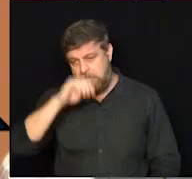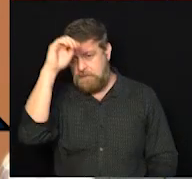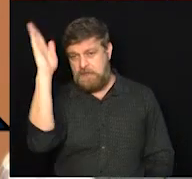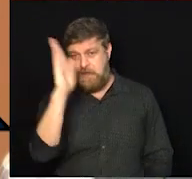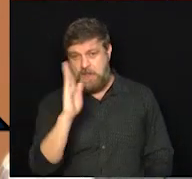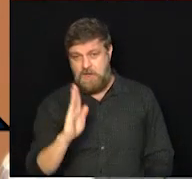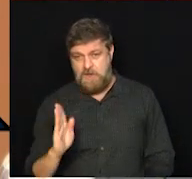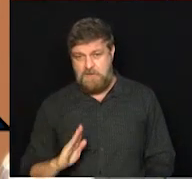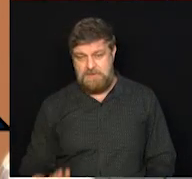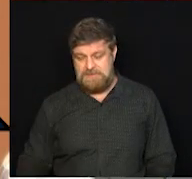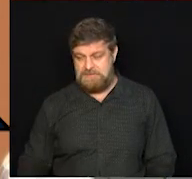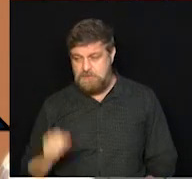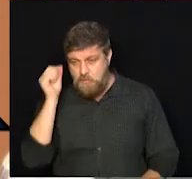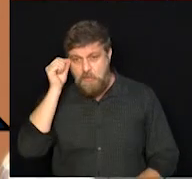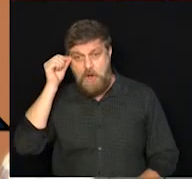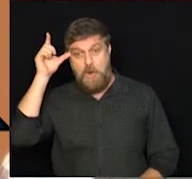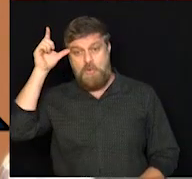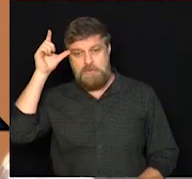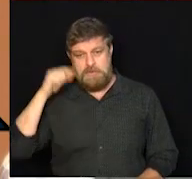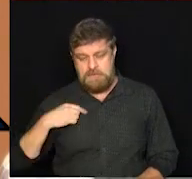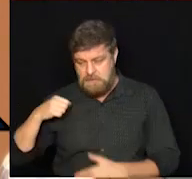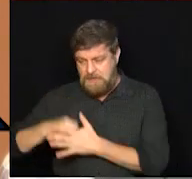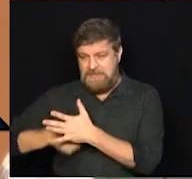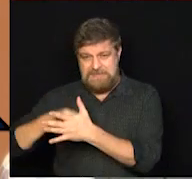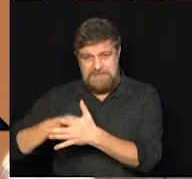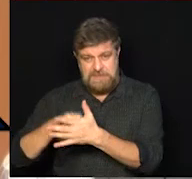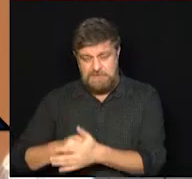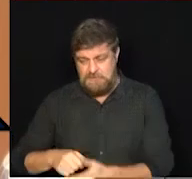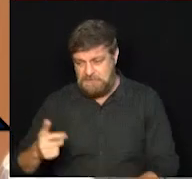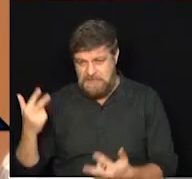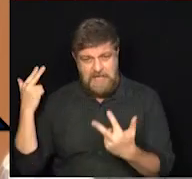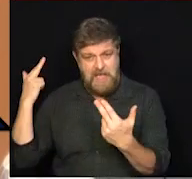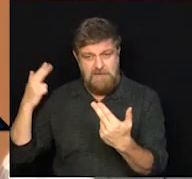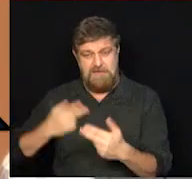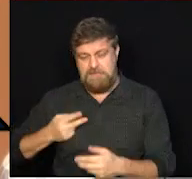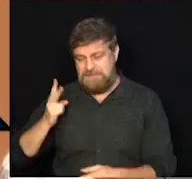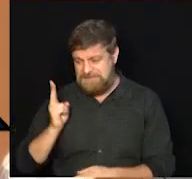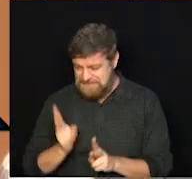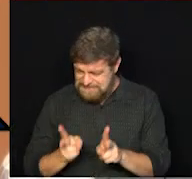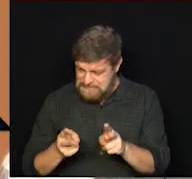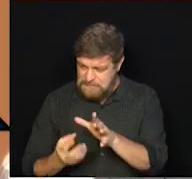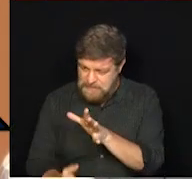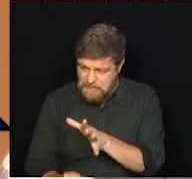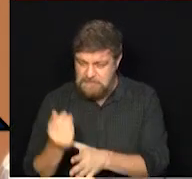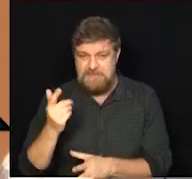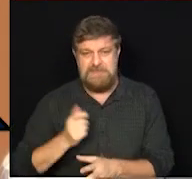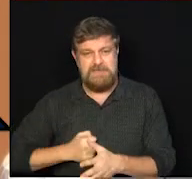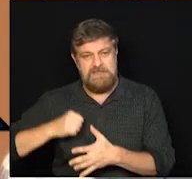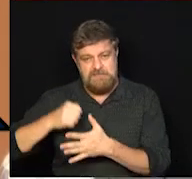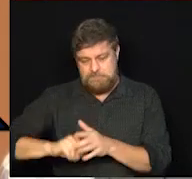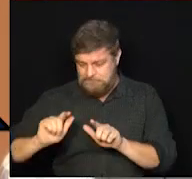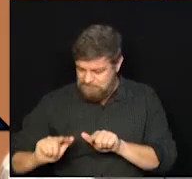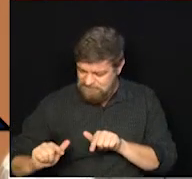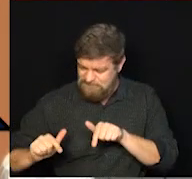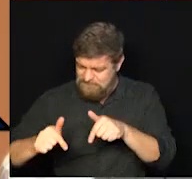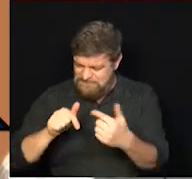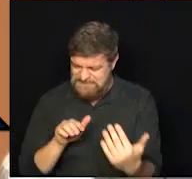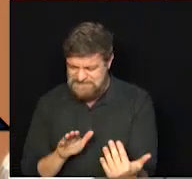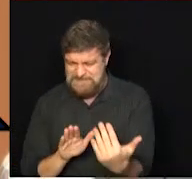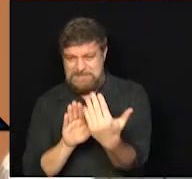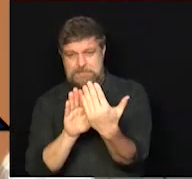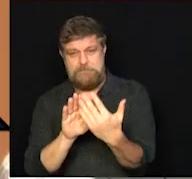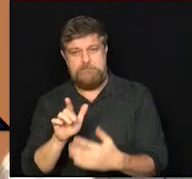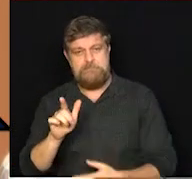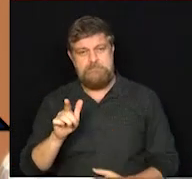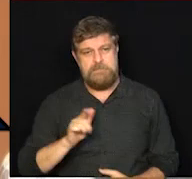brasileiro essa luta como os nossos antepassados É frequente neste processo de resistência ainda mais após